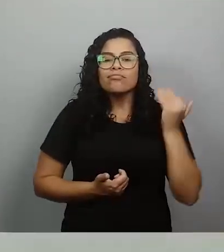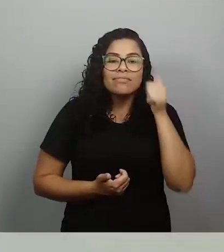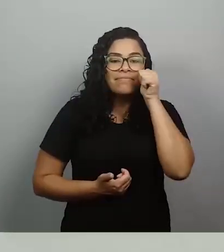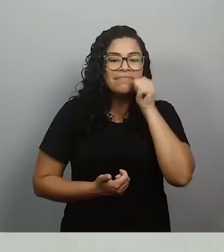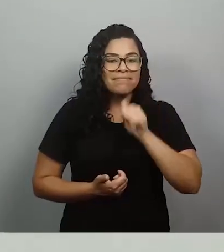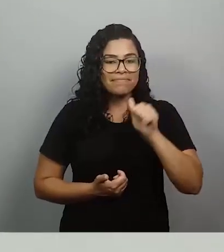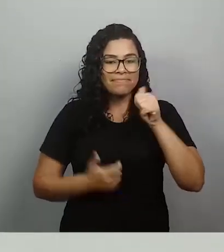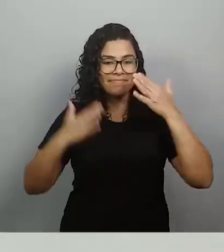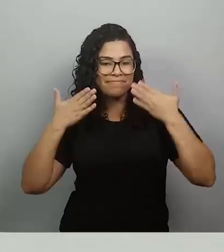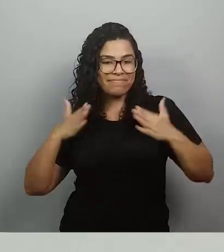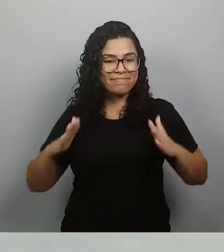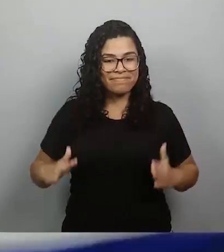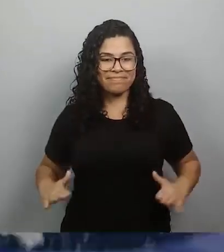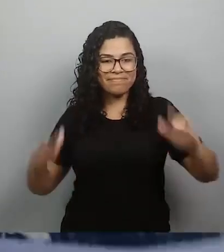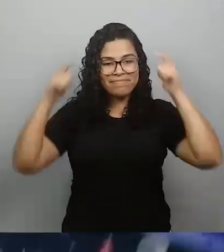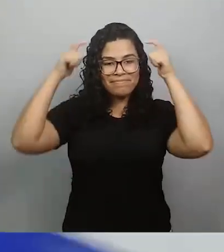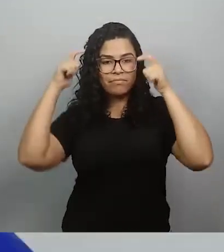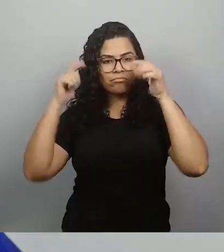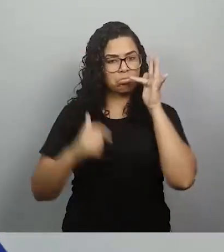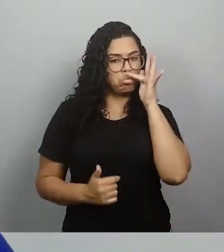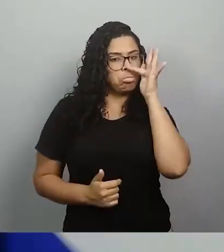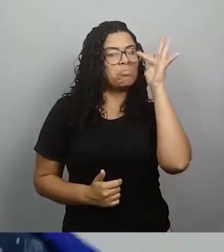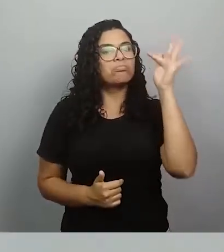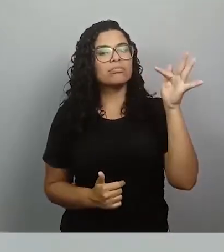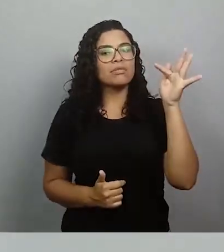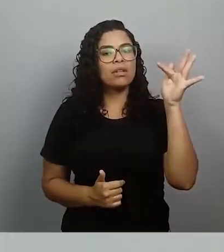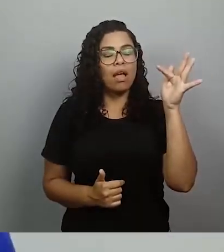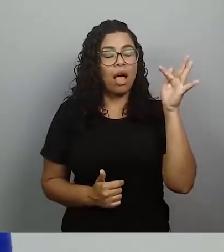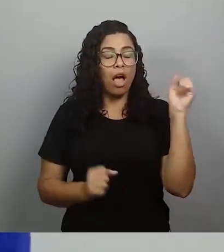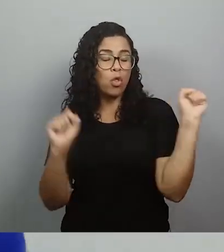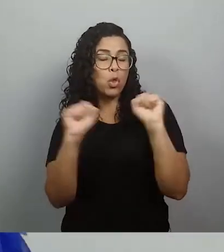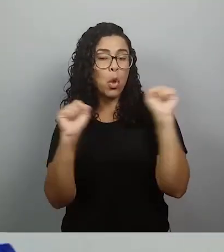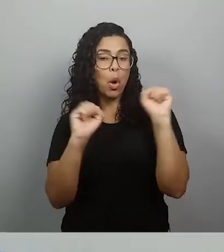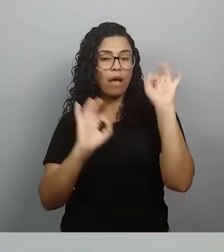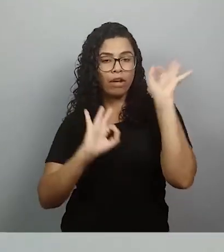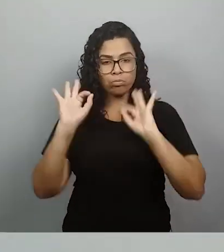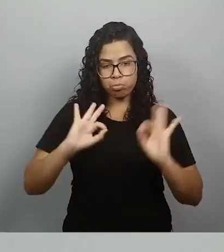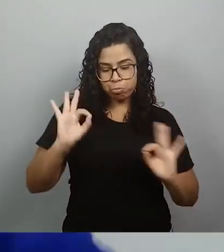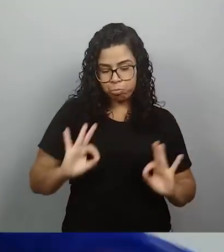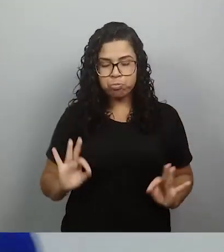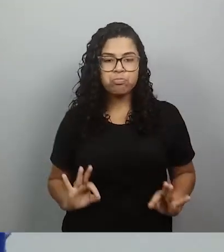muito fresca. Ela adorava se arrumar toda.